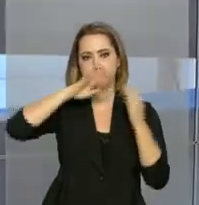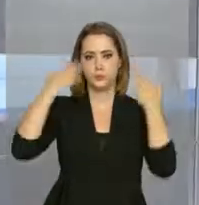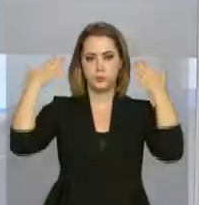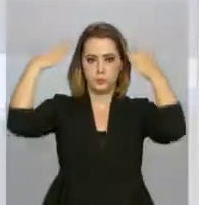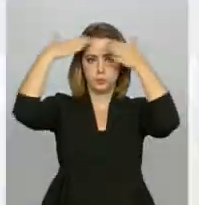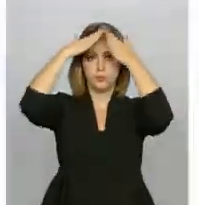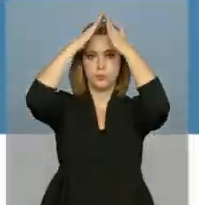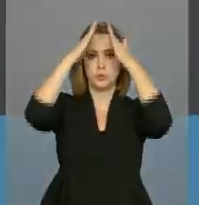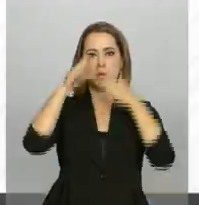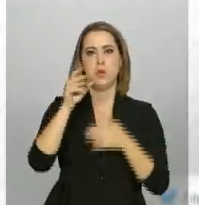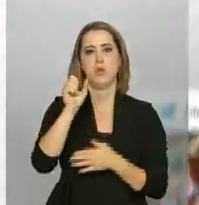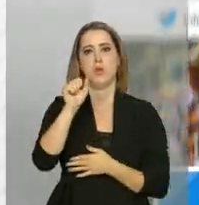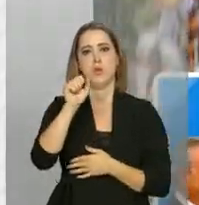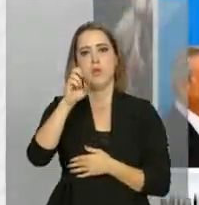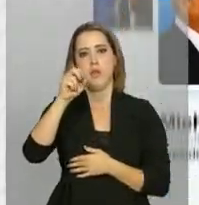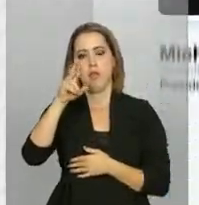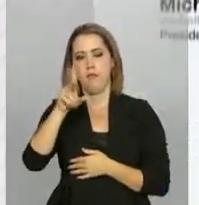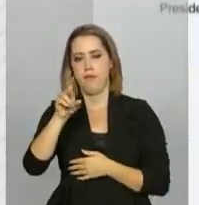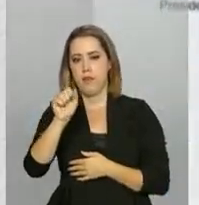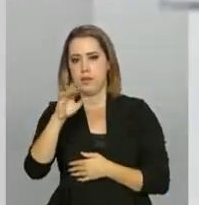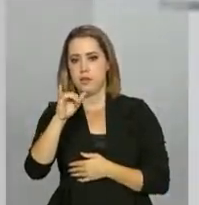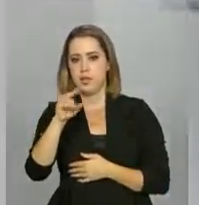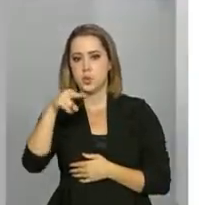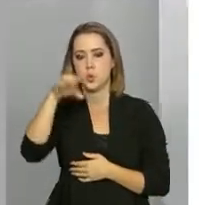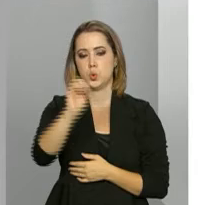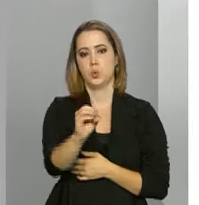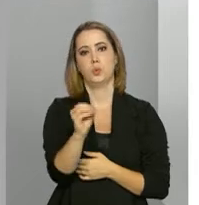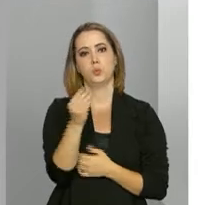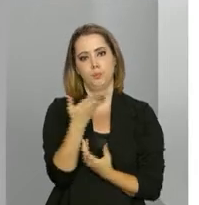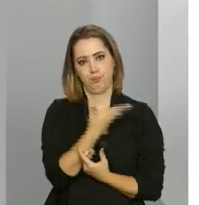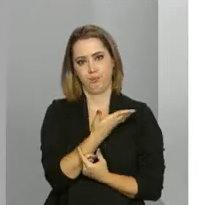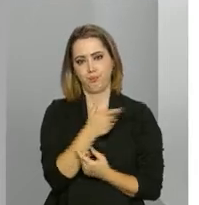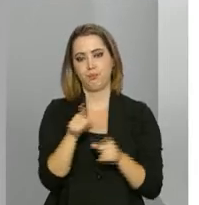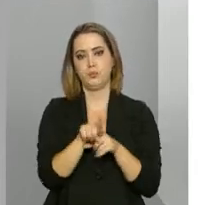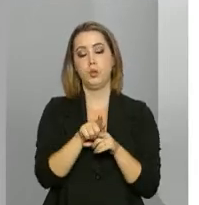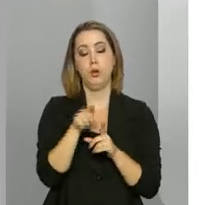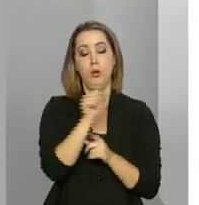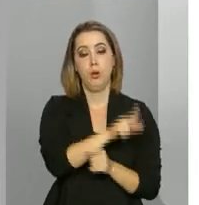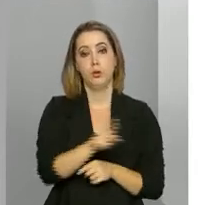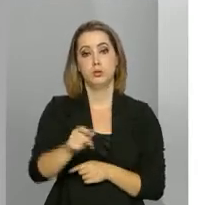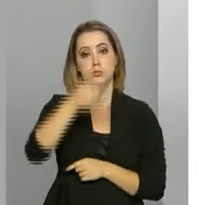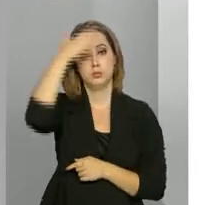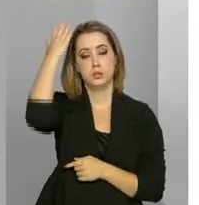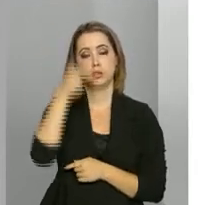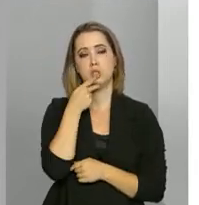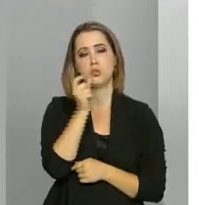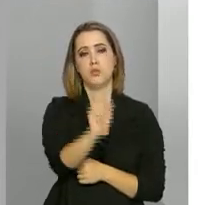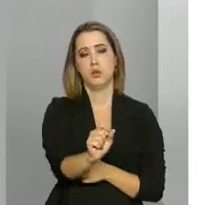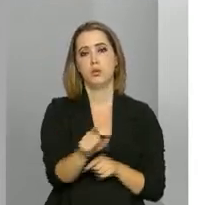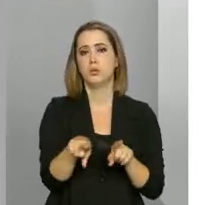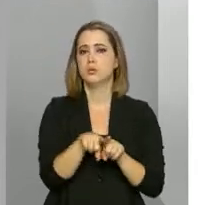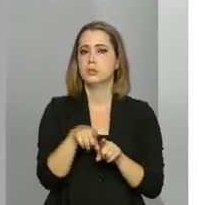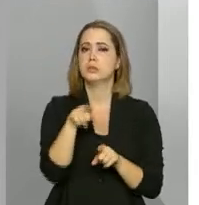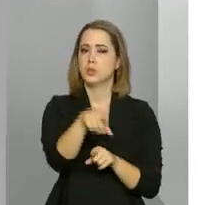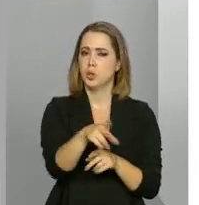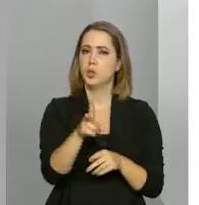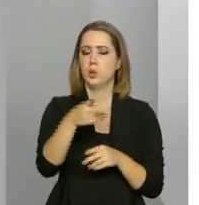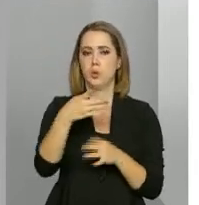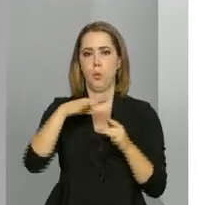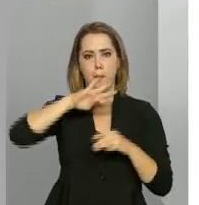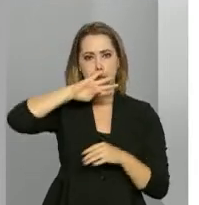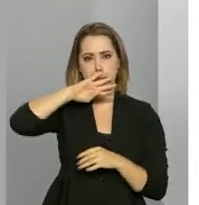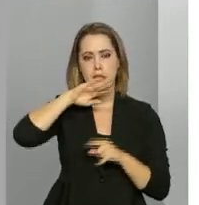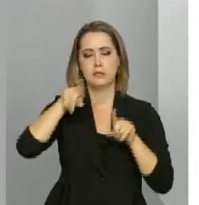arness arcebispo emérito da arquidiocese de são paulo o presidente disse que dom paulo foi um defensor da liberdade e